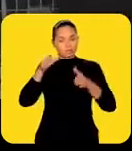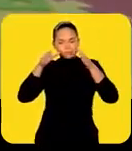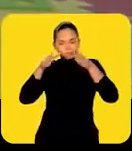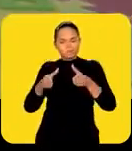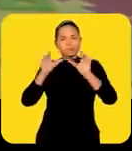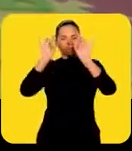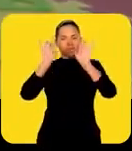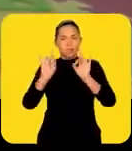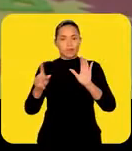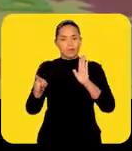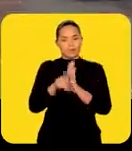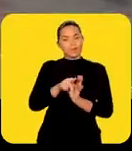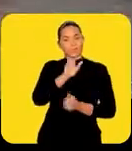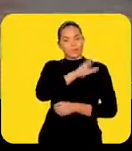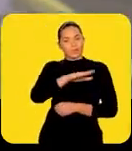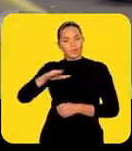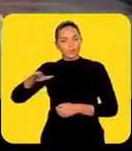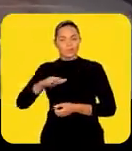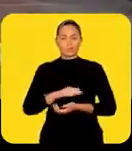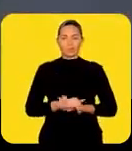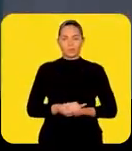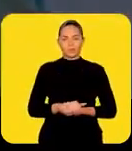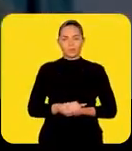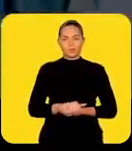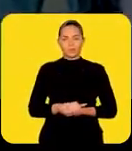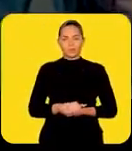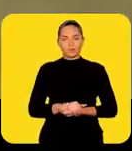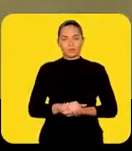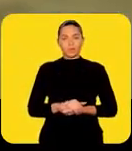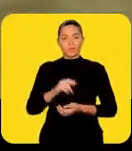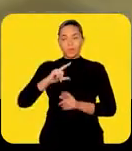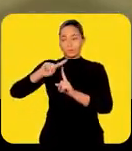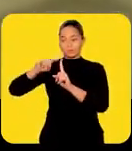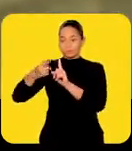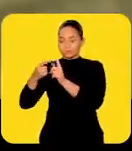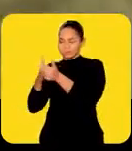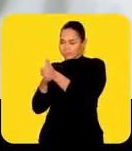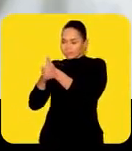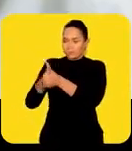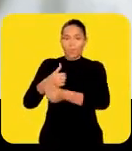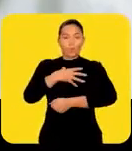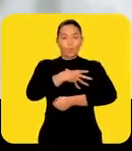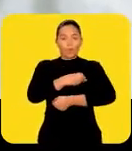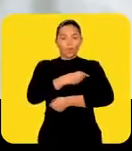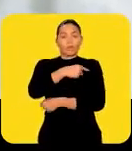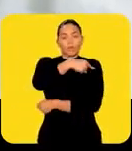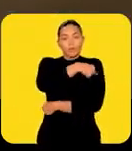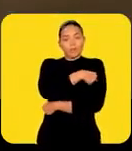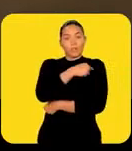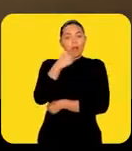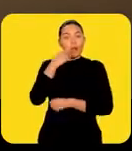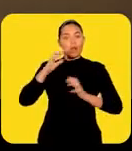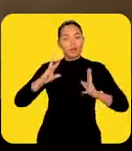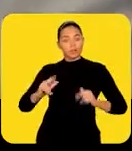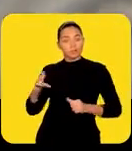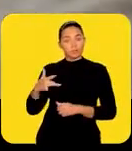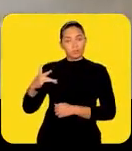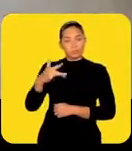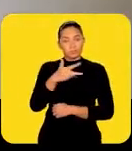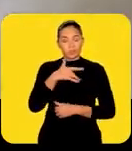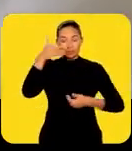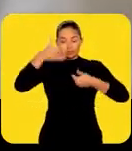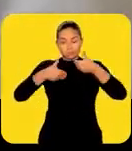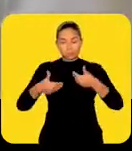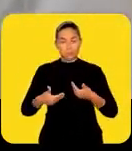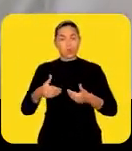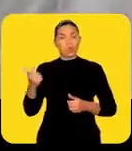saúde realizam trabalho especialmente voltado para a primeira infância. Acompanhando a gestação, o aleitamento materno, a vacinação, a saúde